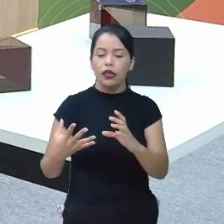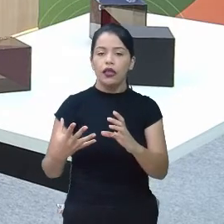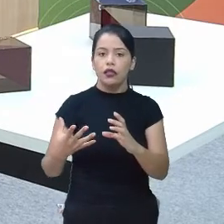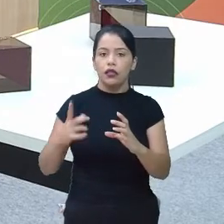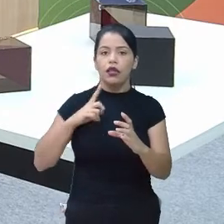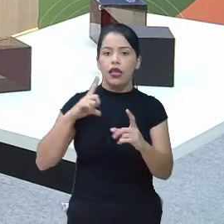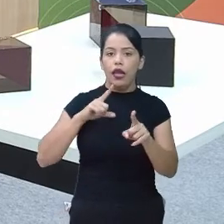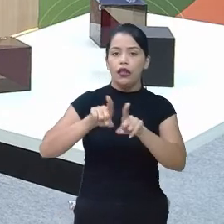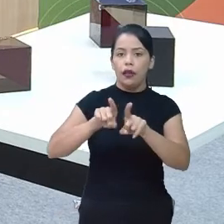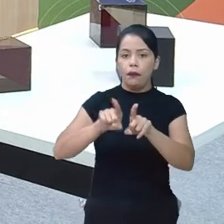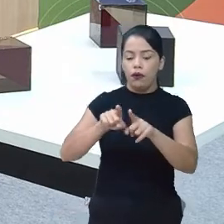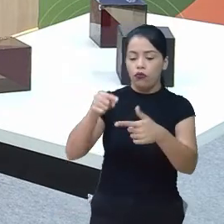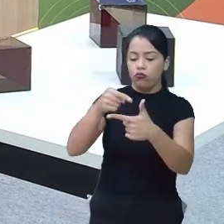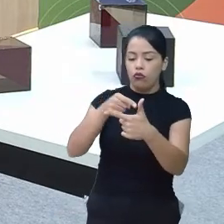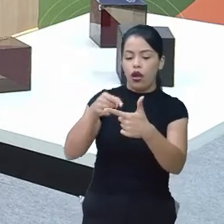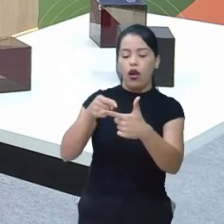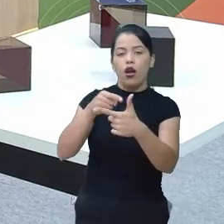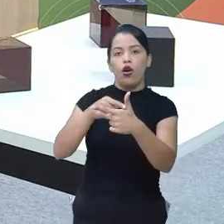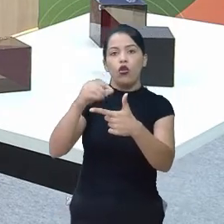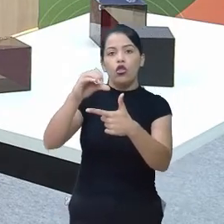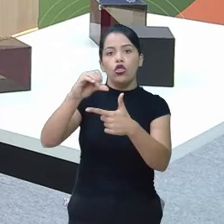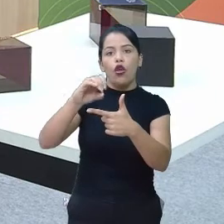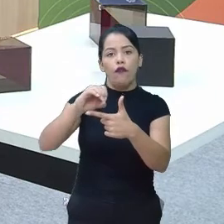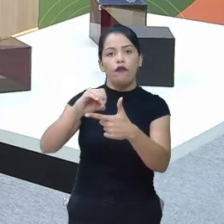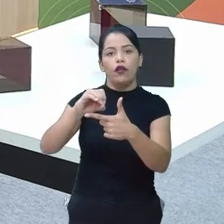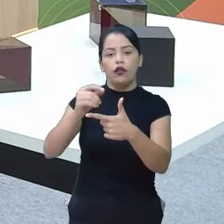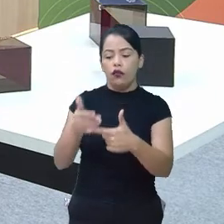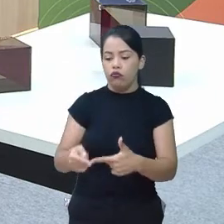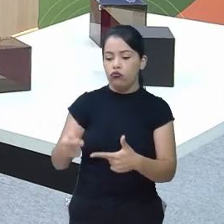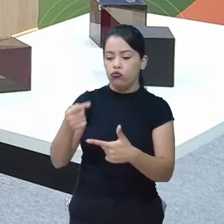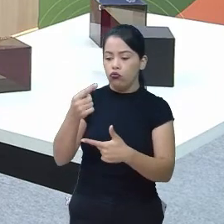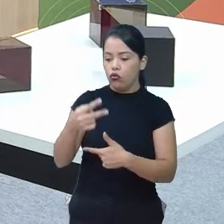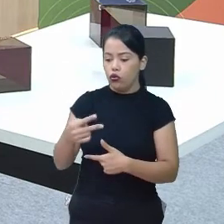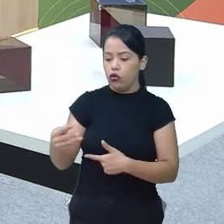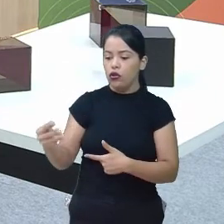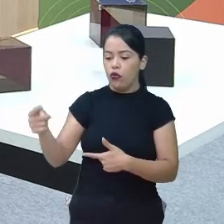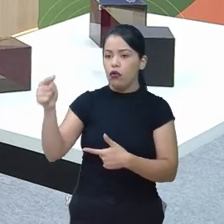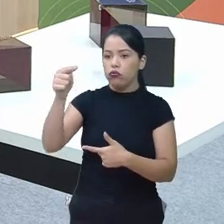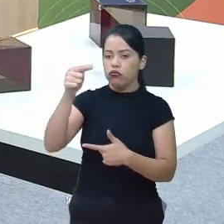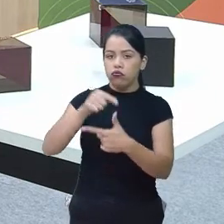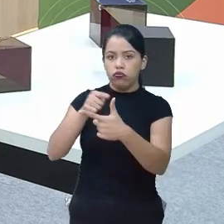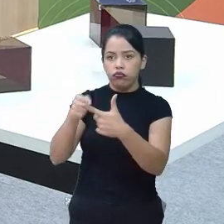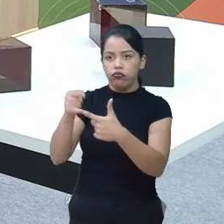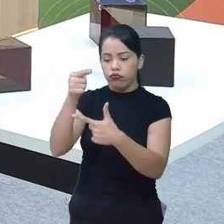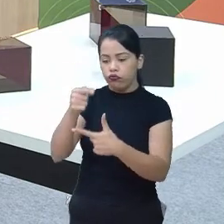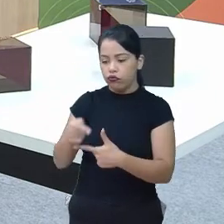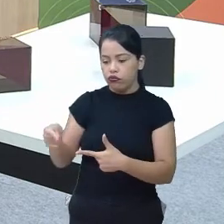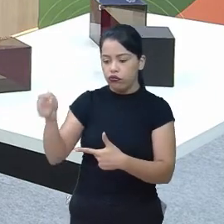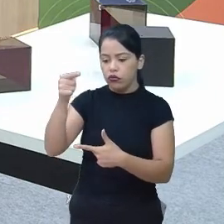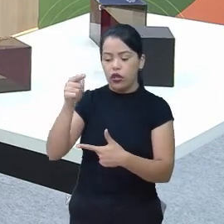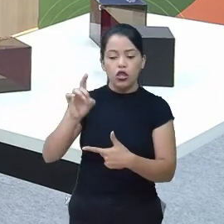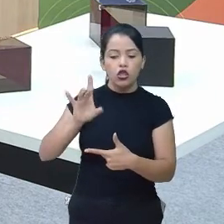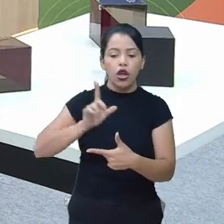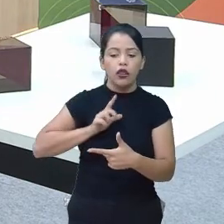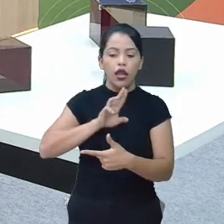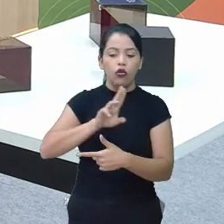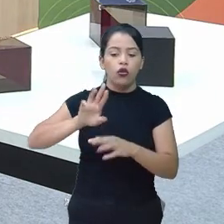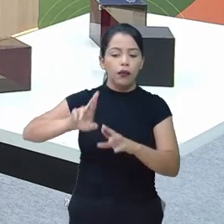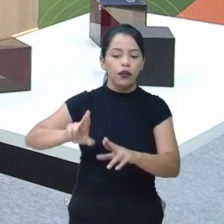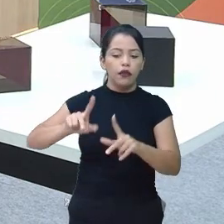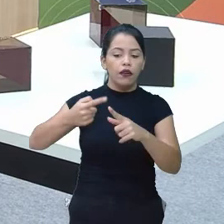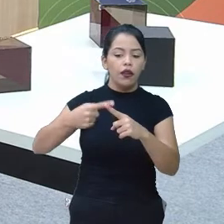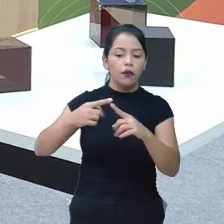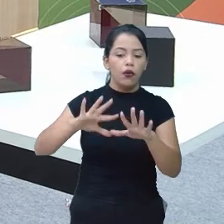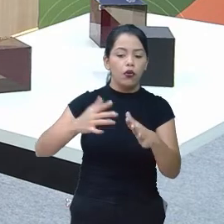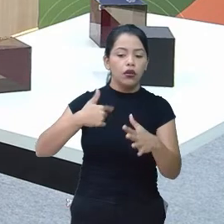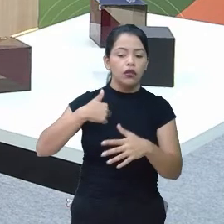e além disso, ele tem lados com a mesma medida, ele só recebe um nome diferente para que quando a gente pense num quadrado, a